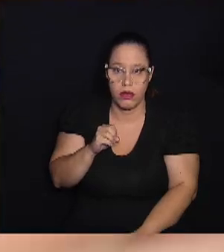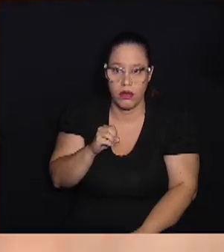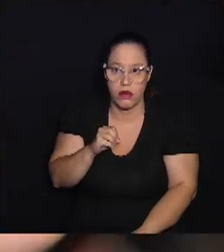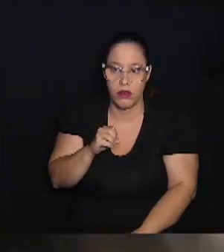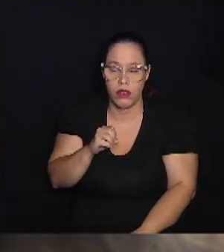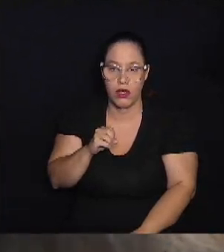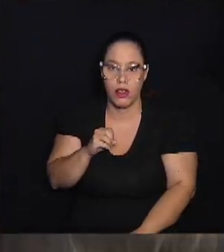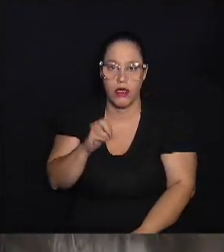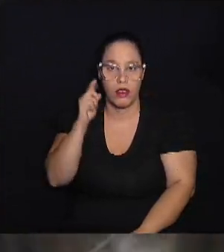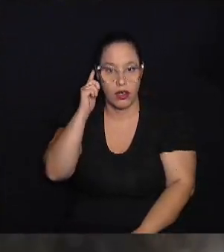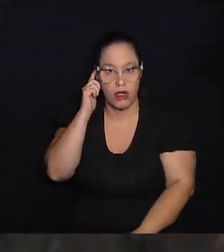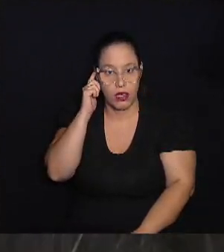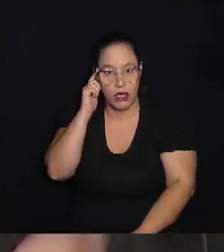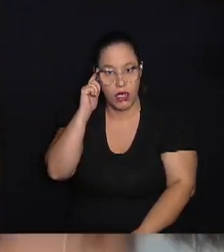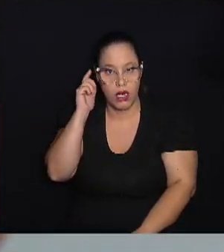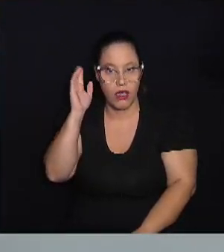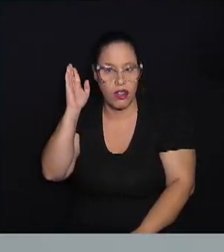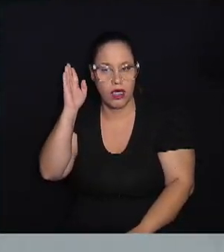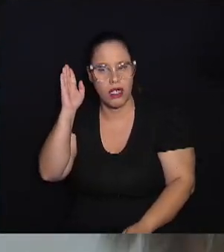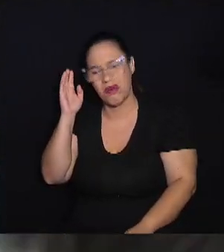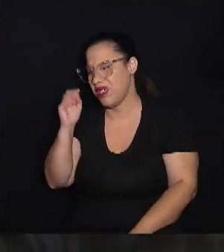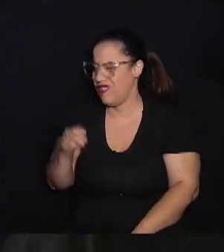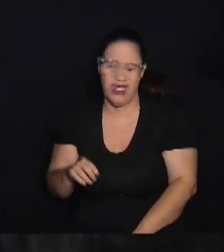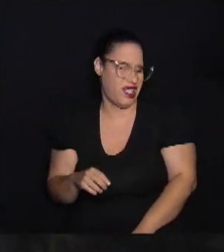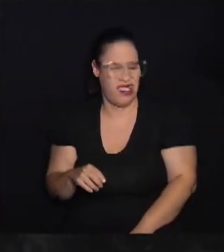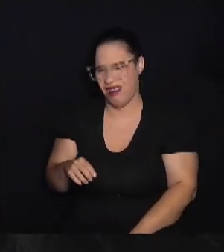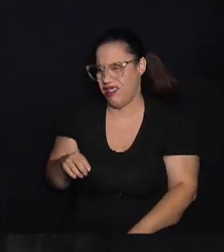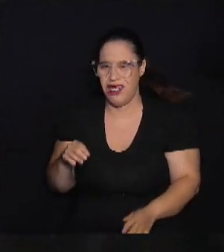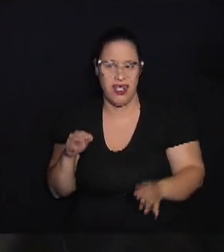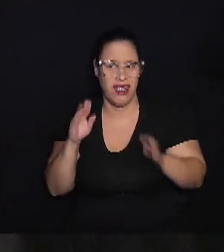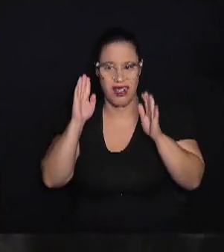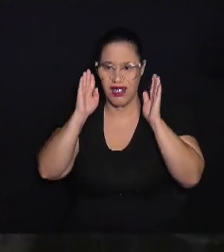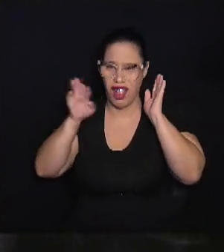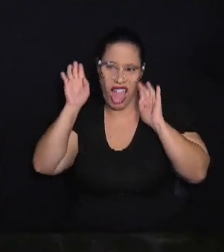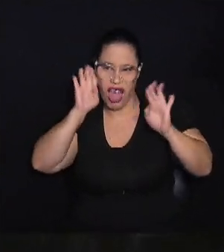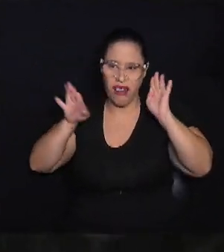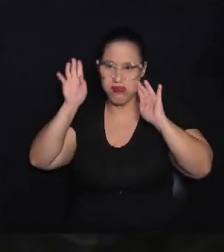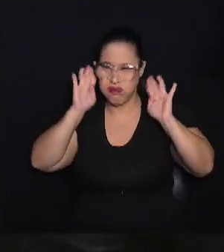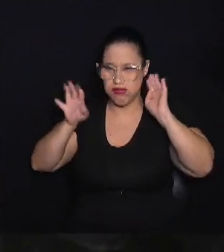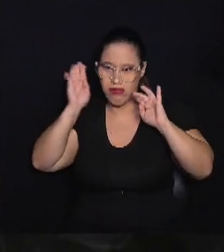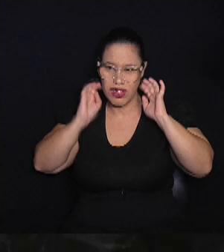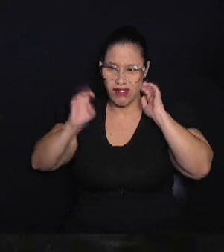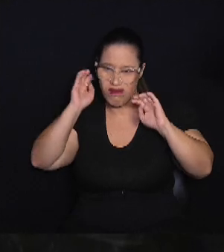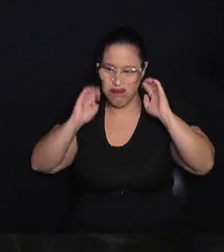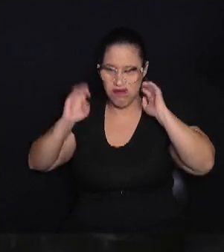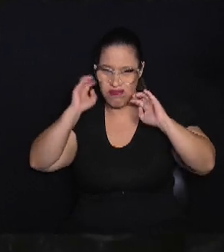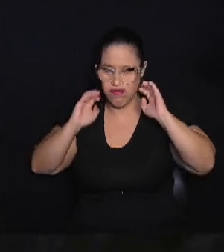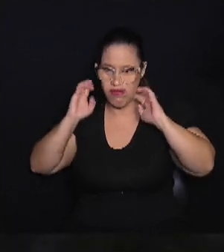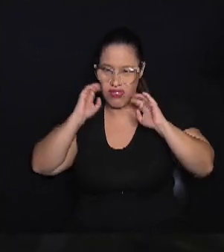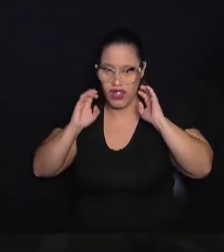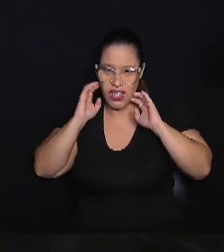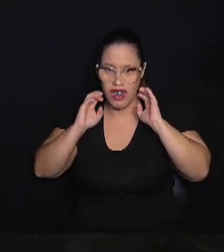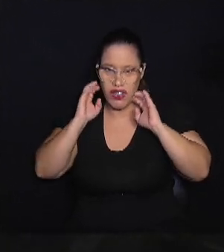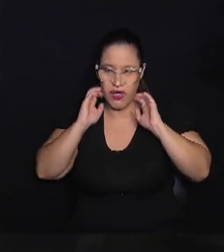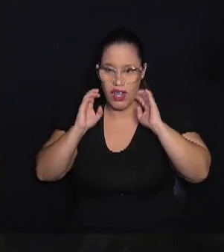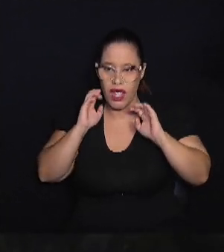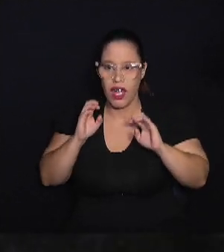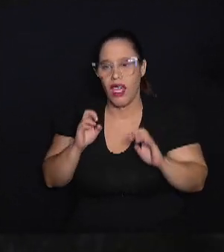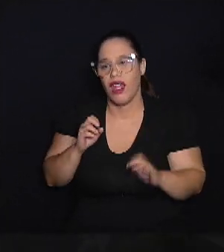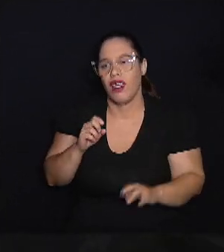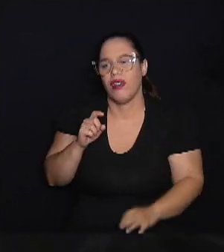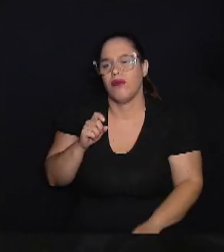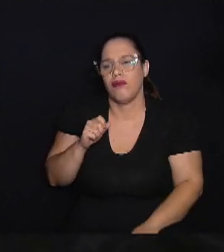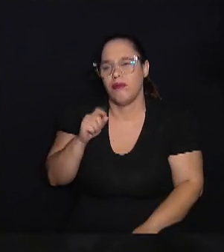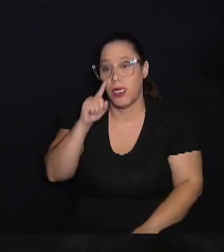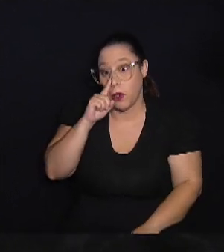de otite, eles vão estar balançando a cabeça, uma coceira excessiva. Às vezes eles machucam até as partes externas da